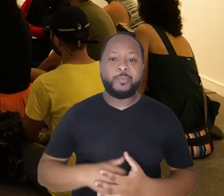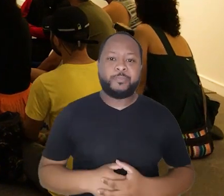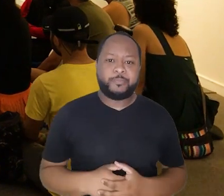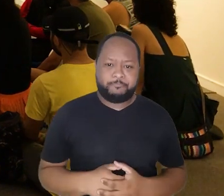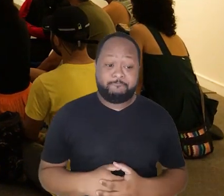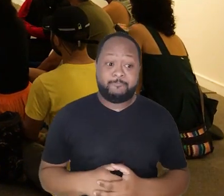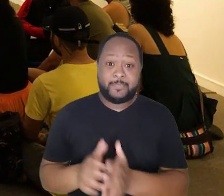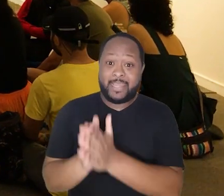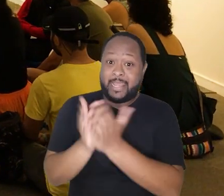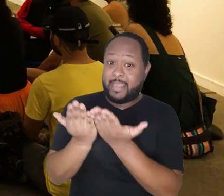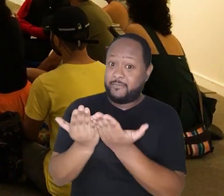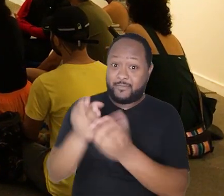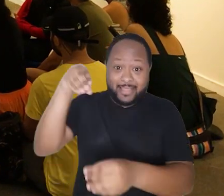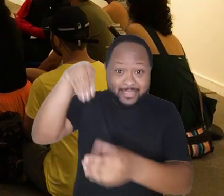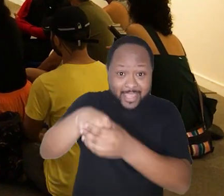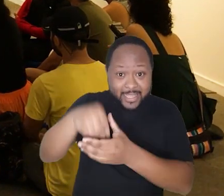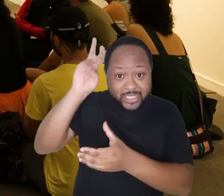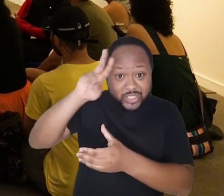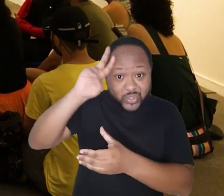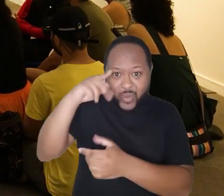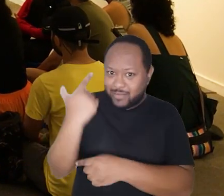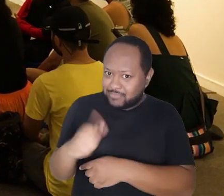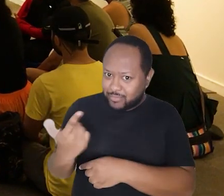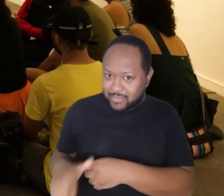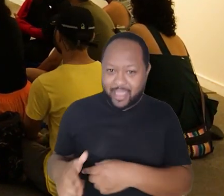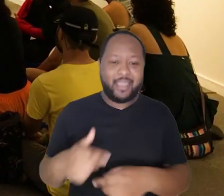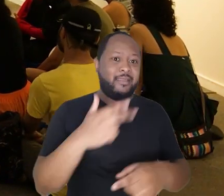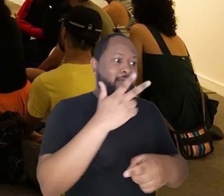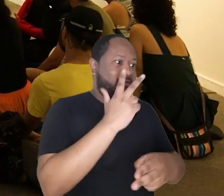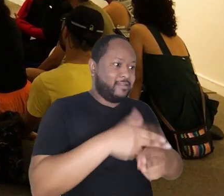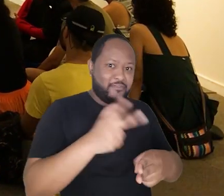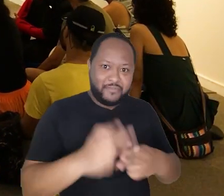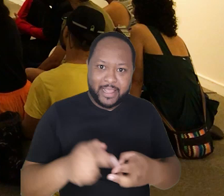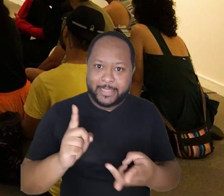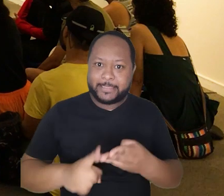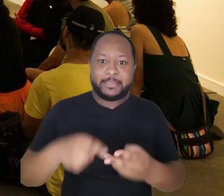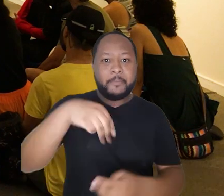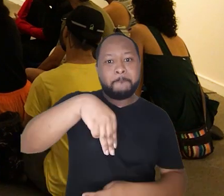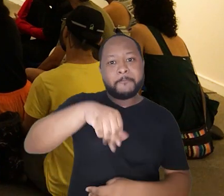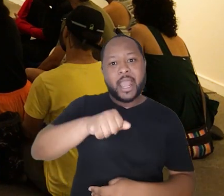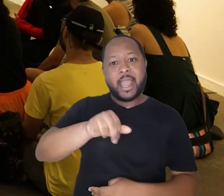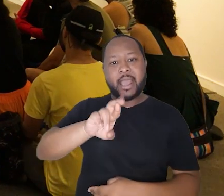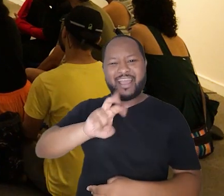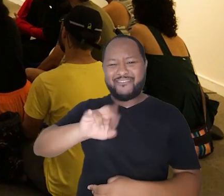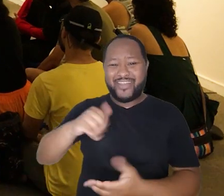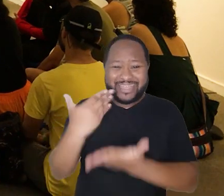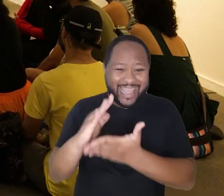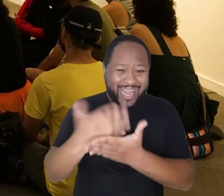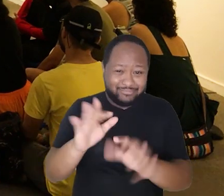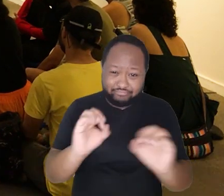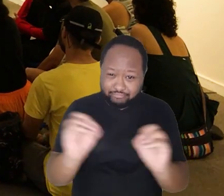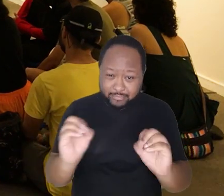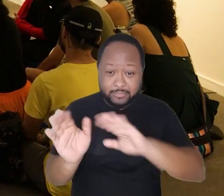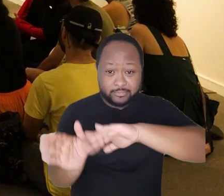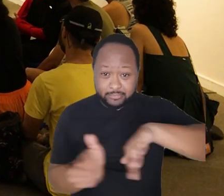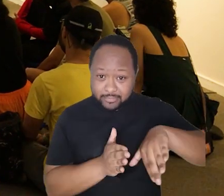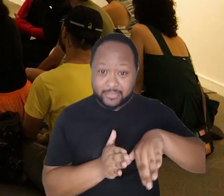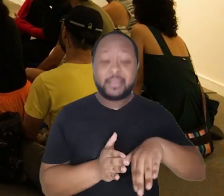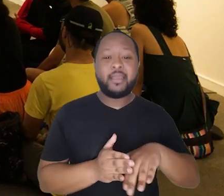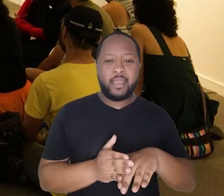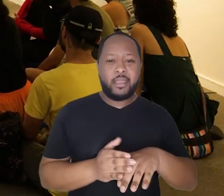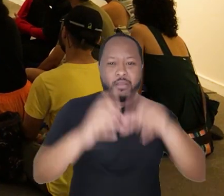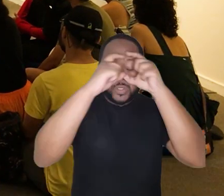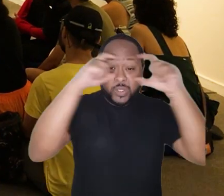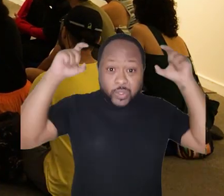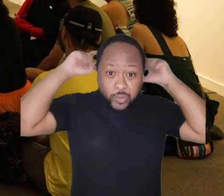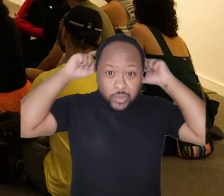tem lá no livro da HQ, nem tem na série, nem na Netflix, nem na Marvel. O Anansi é conhecido como Homem-Aranha porque ele gosta